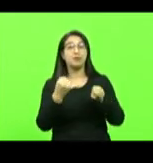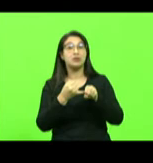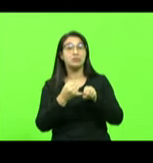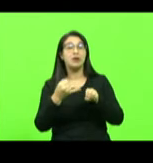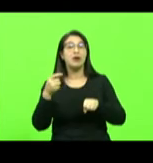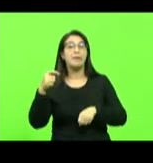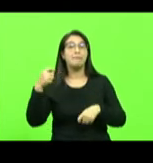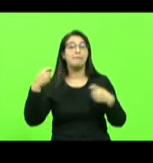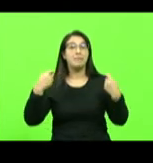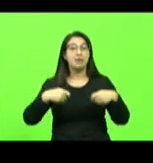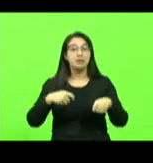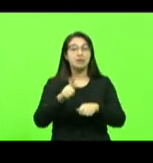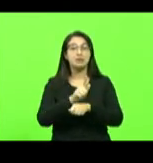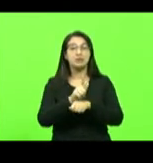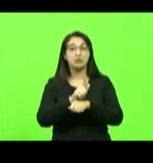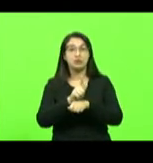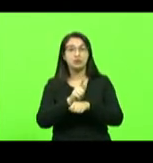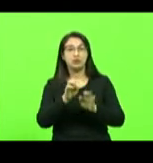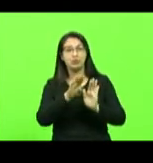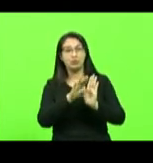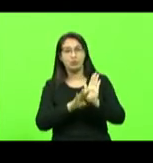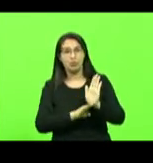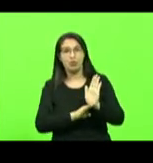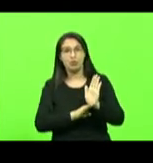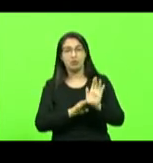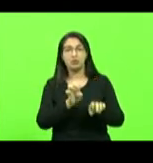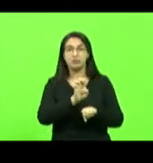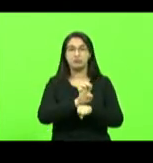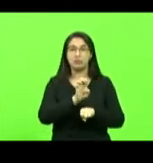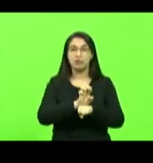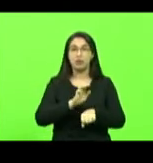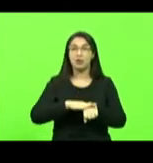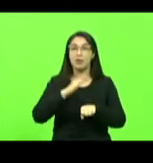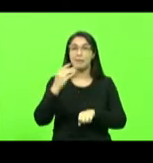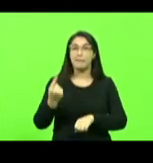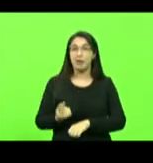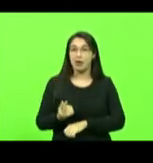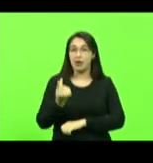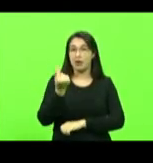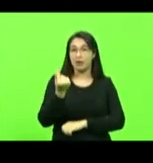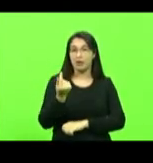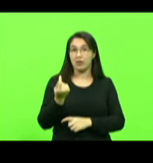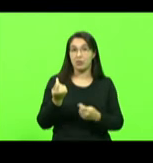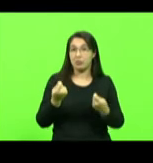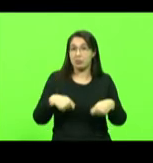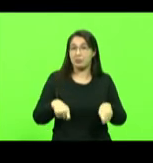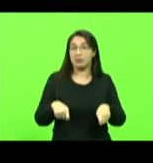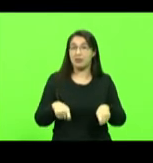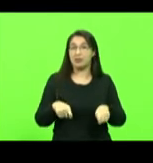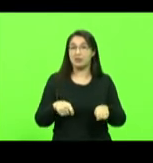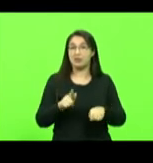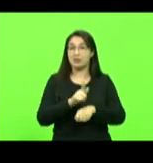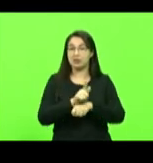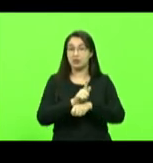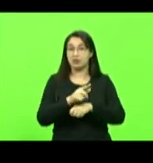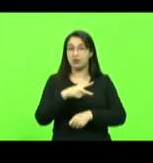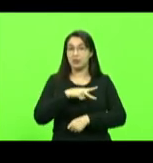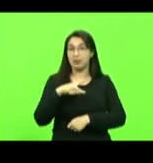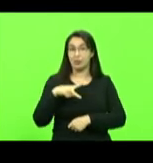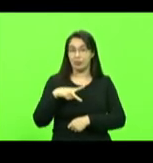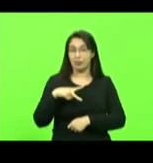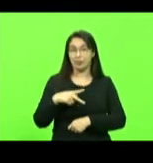necessário à gestão em outros tempos, que um dos estados mais ricos do país não precisa fazer gestão de política pública com métodos